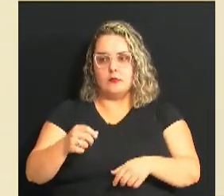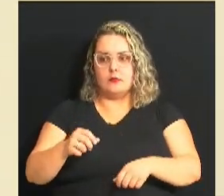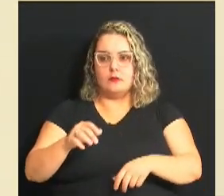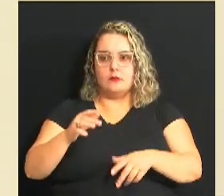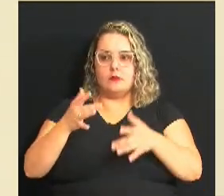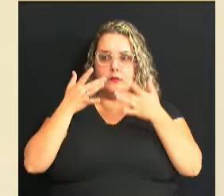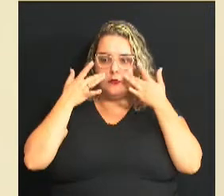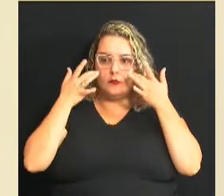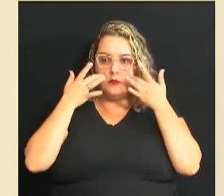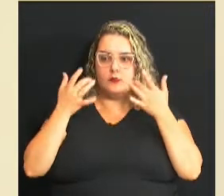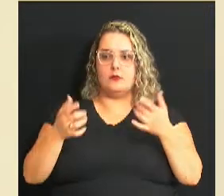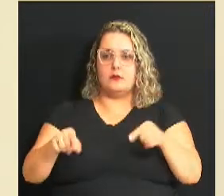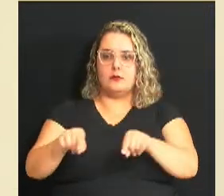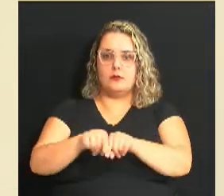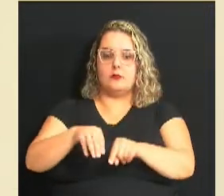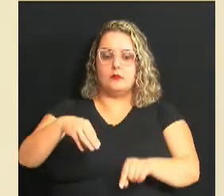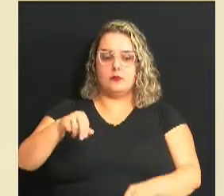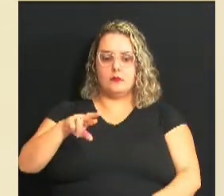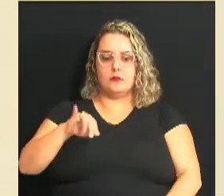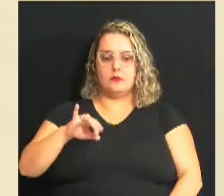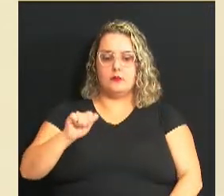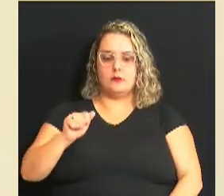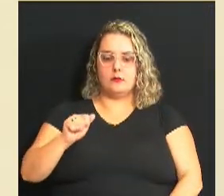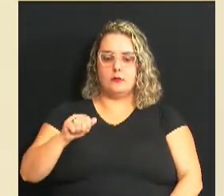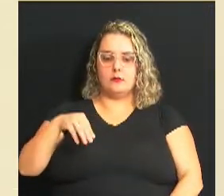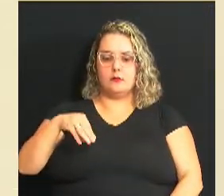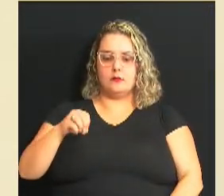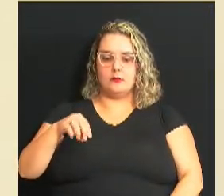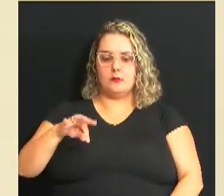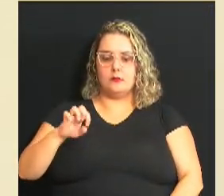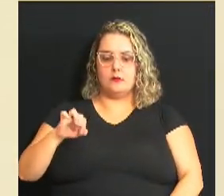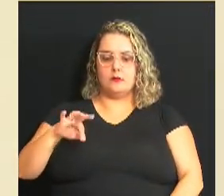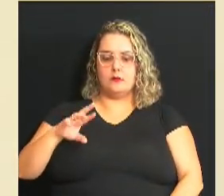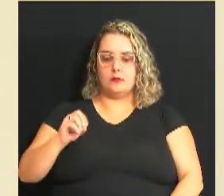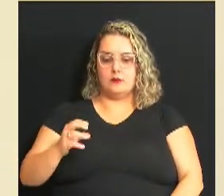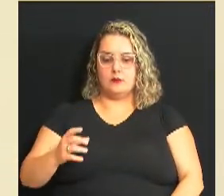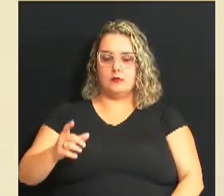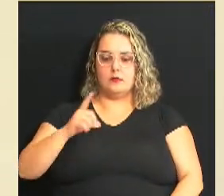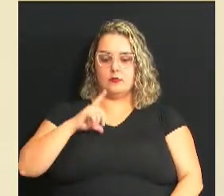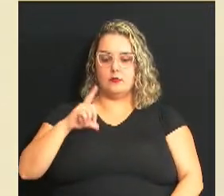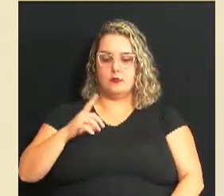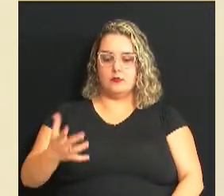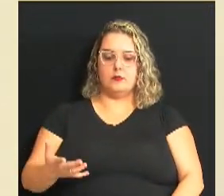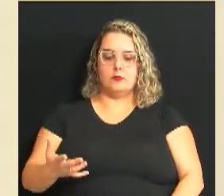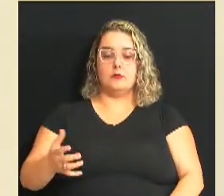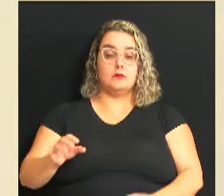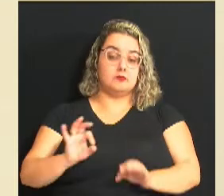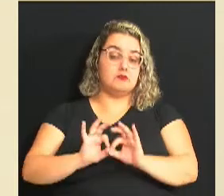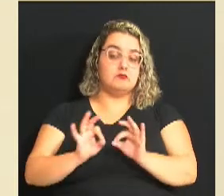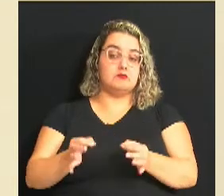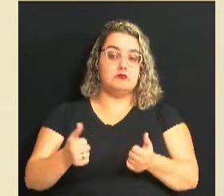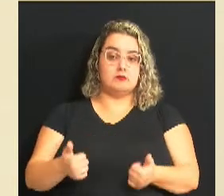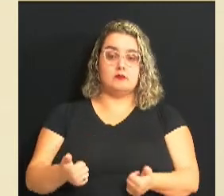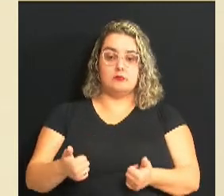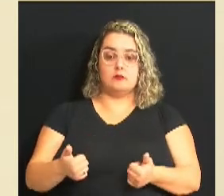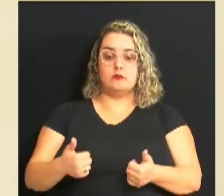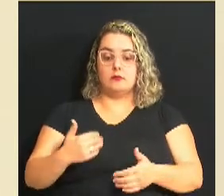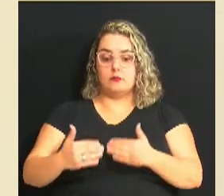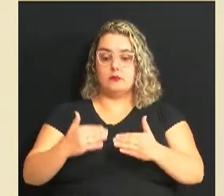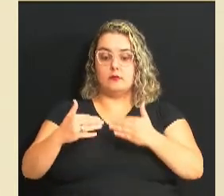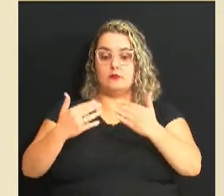como no Maria Monteiro, que a gente tem lá uma sala bem equipadinha, que está em boas condições e que circula bastante produção cultural